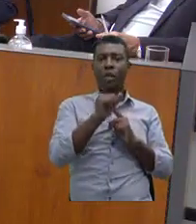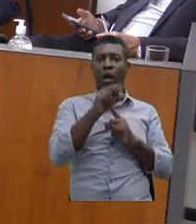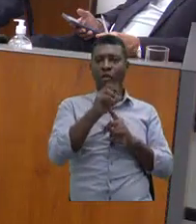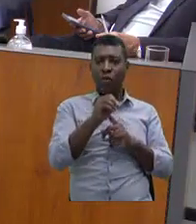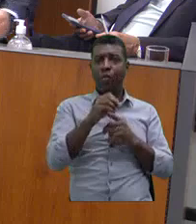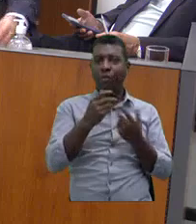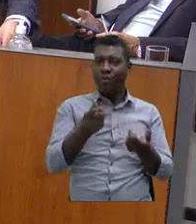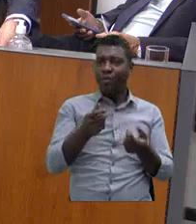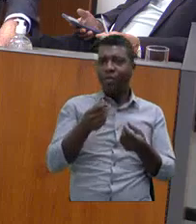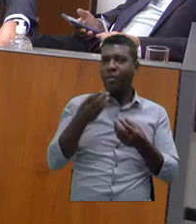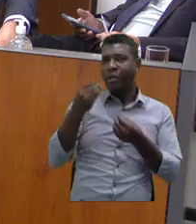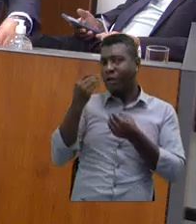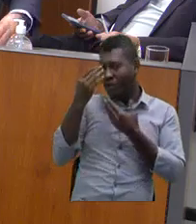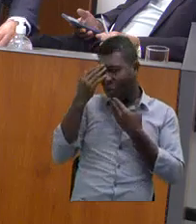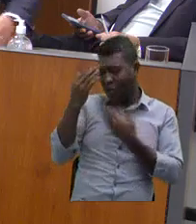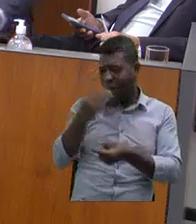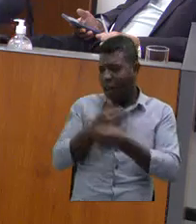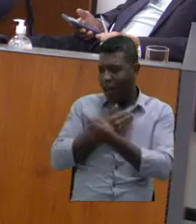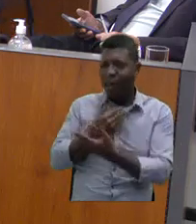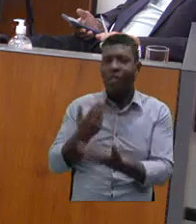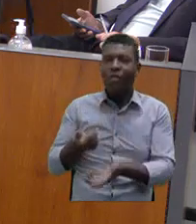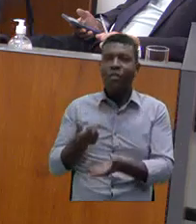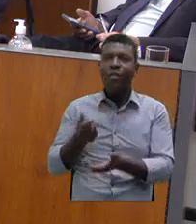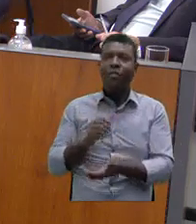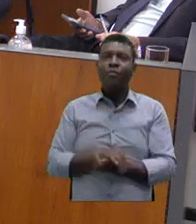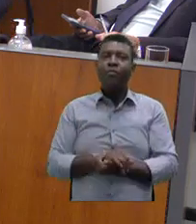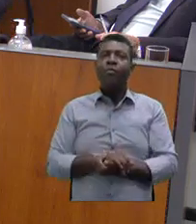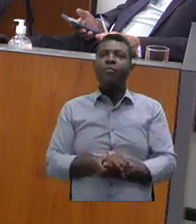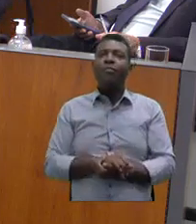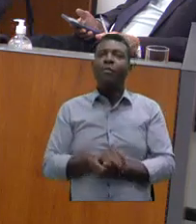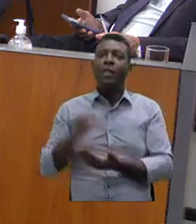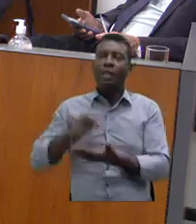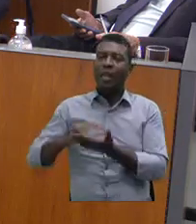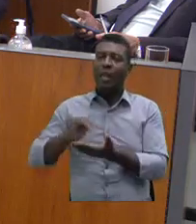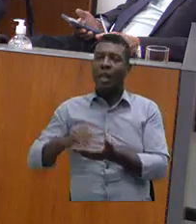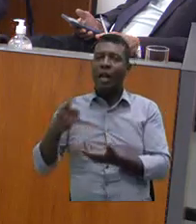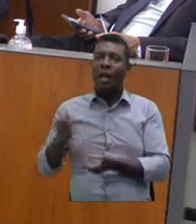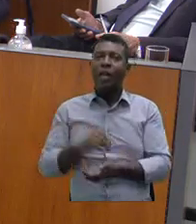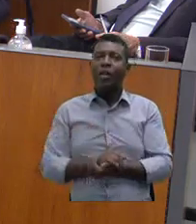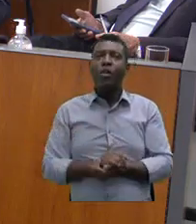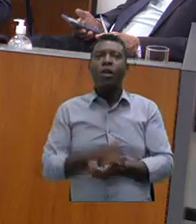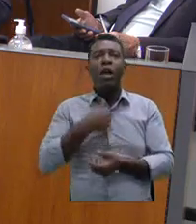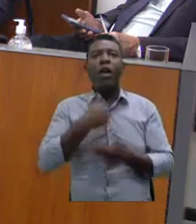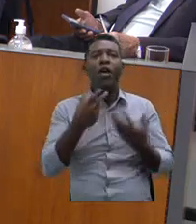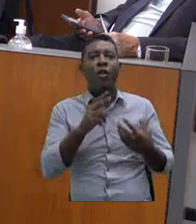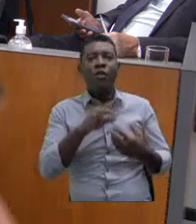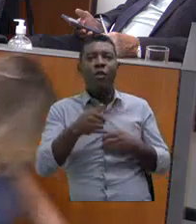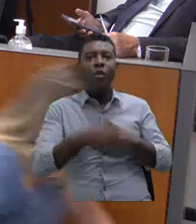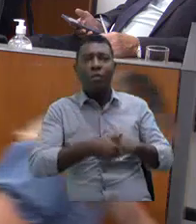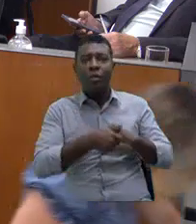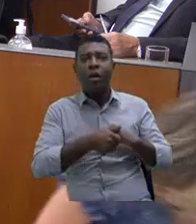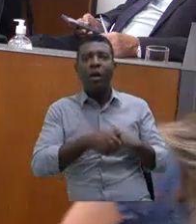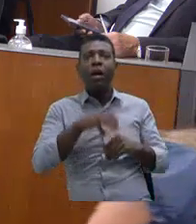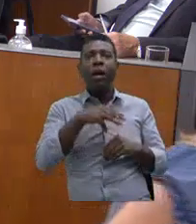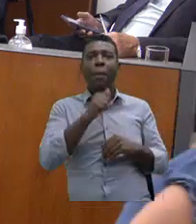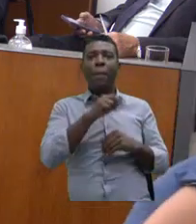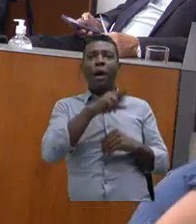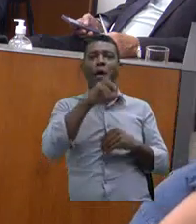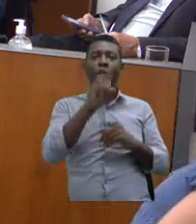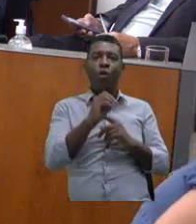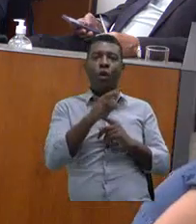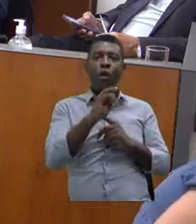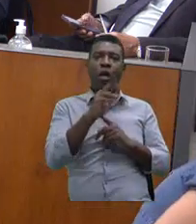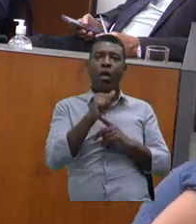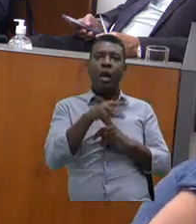Bosco, passar a palavra para o secretário. Vou saudar ao deputado Mauro Tramonte, que acabou de chegar, a deputada Lohana, que eu ainda não